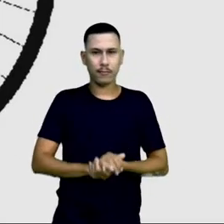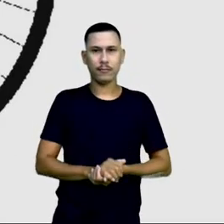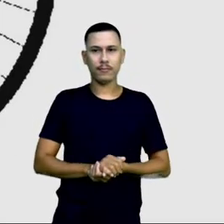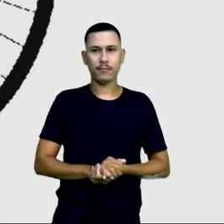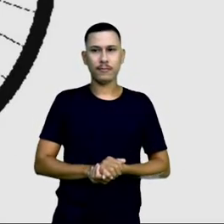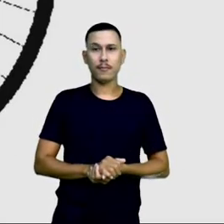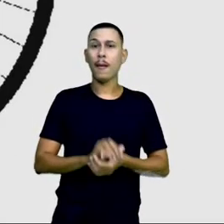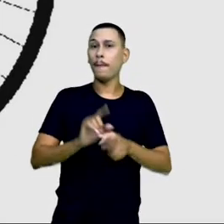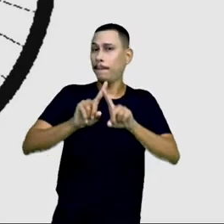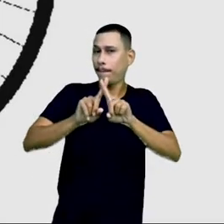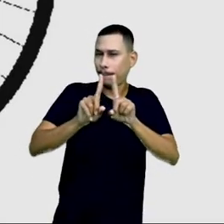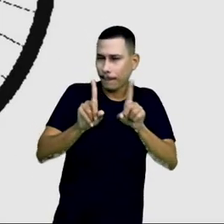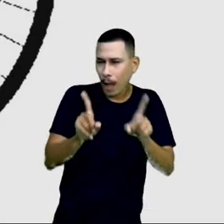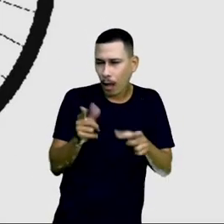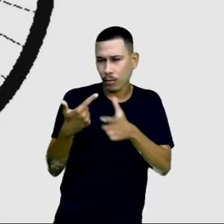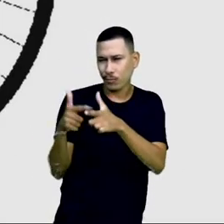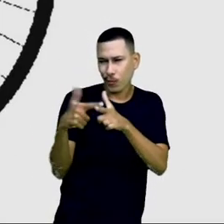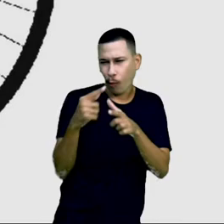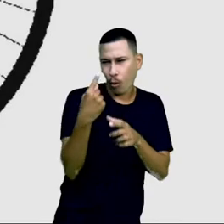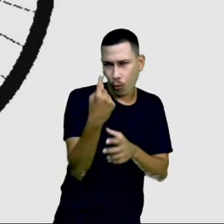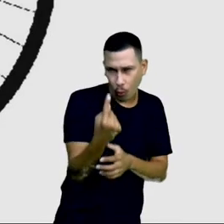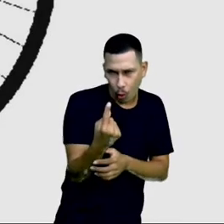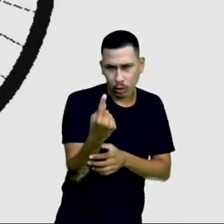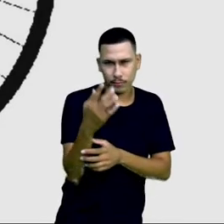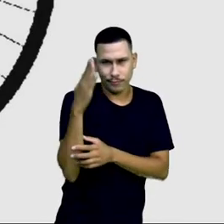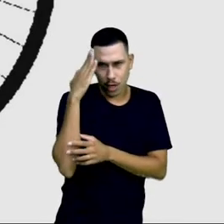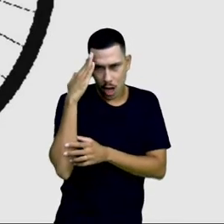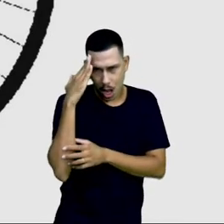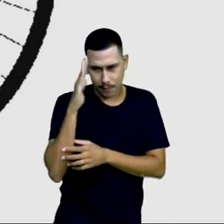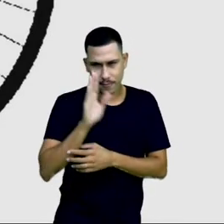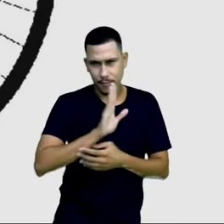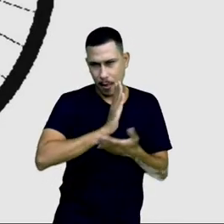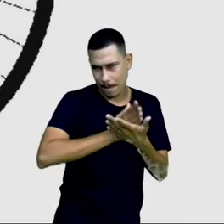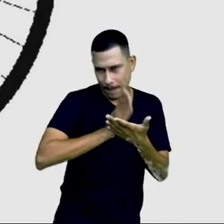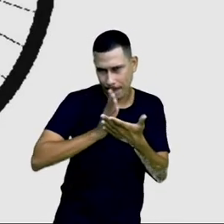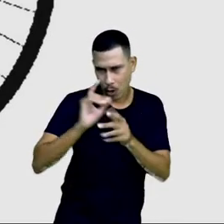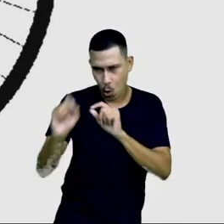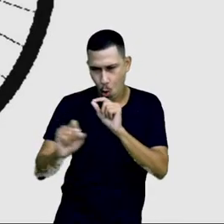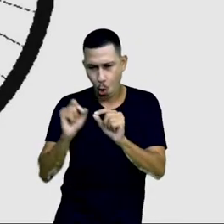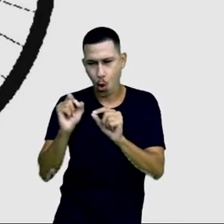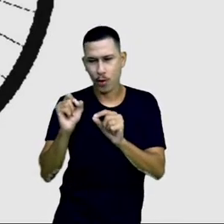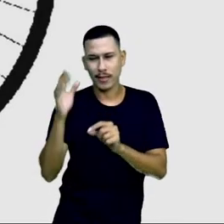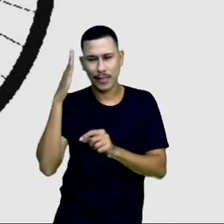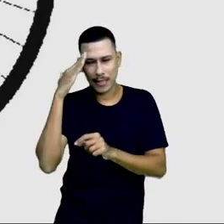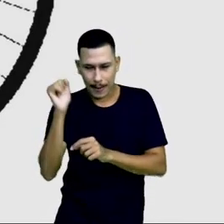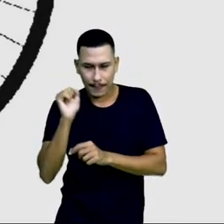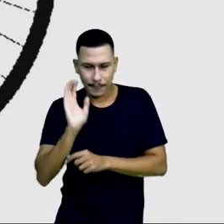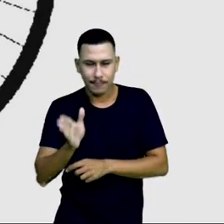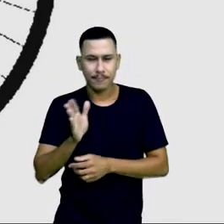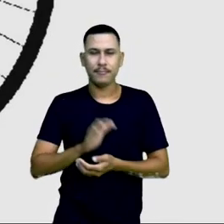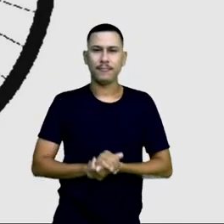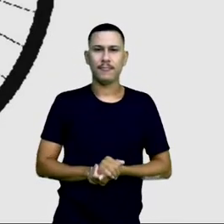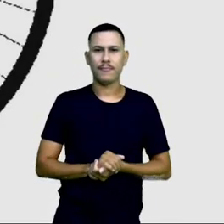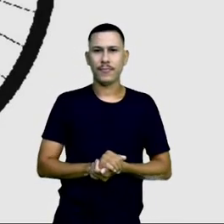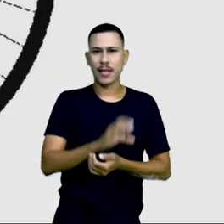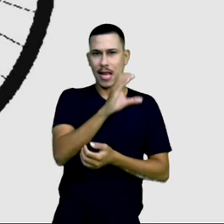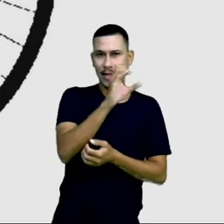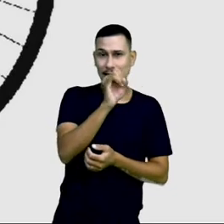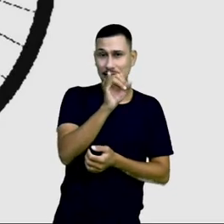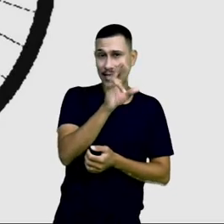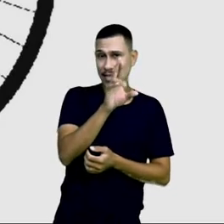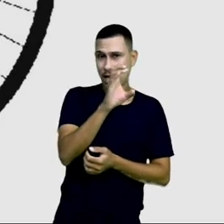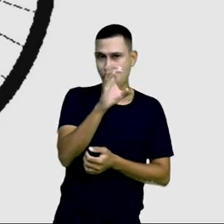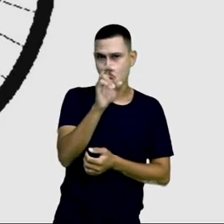Porém, tem uma questãozinha. Vamos lá, vamos pelas partes que a gente já tem aqui. A circunferência. A circunferência é a